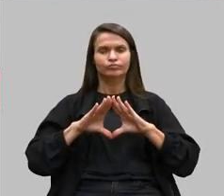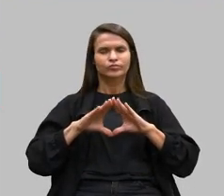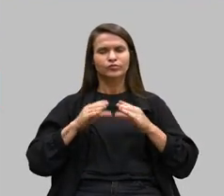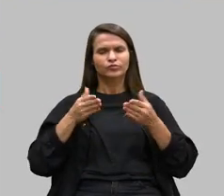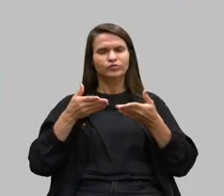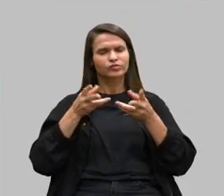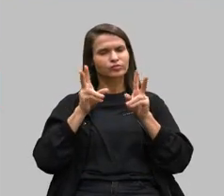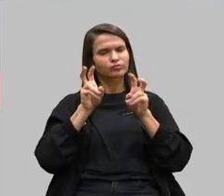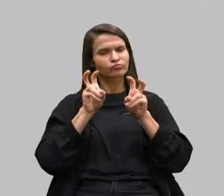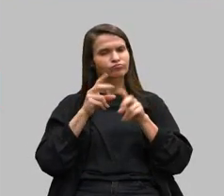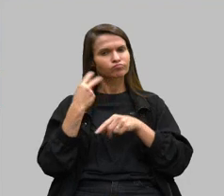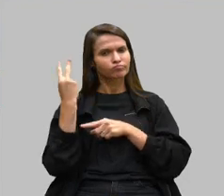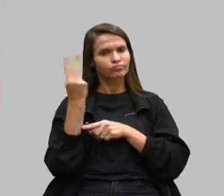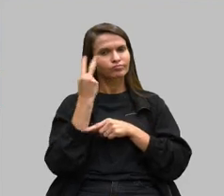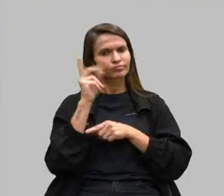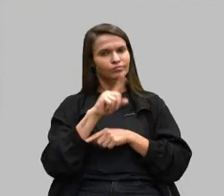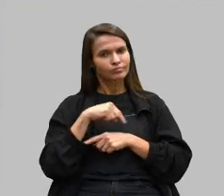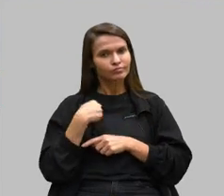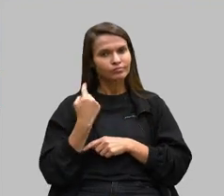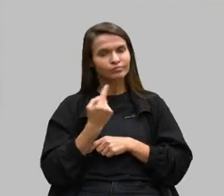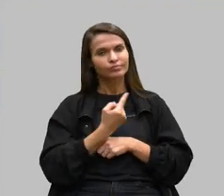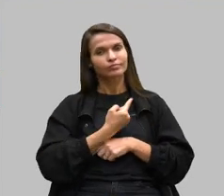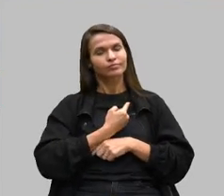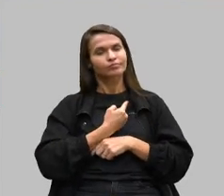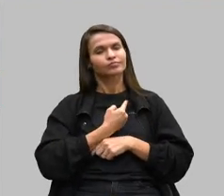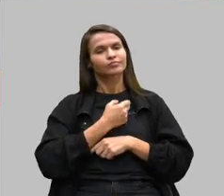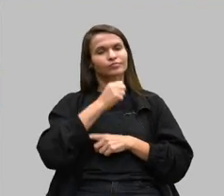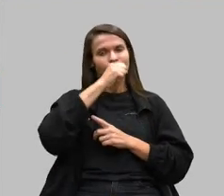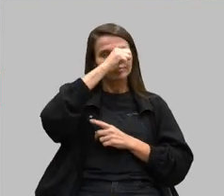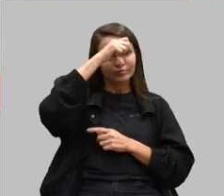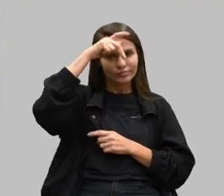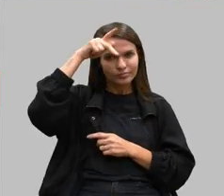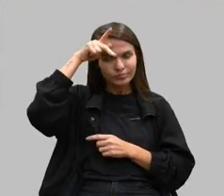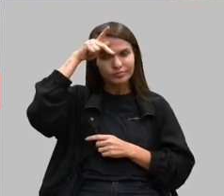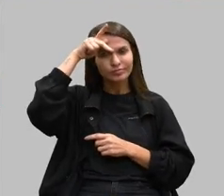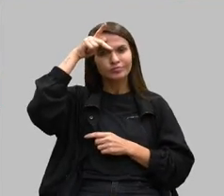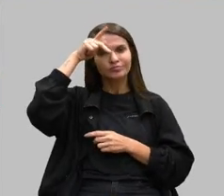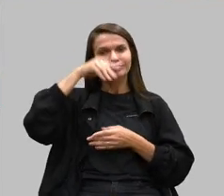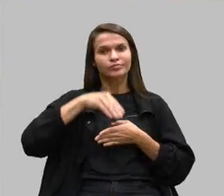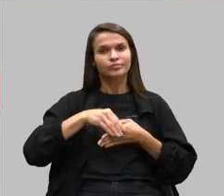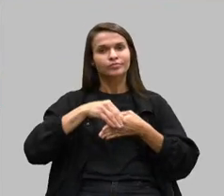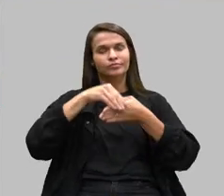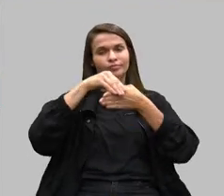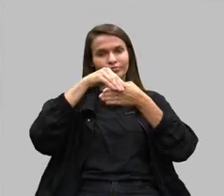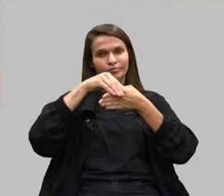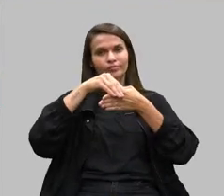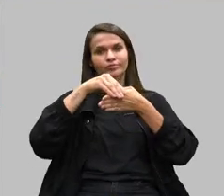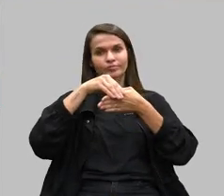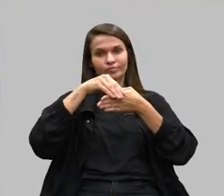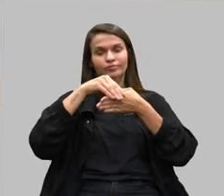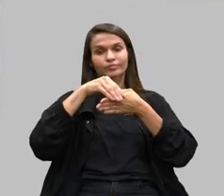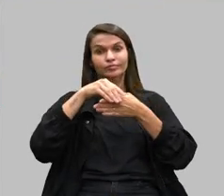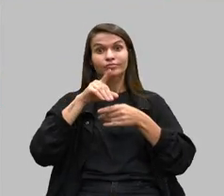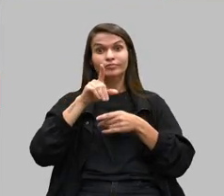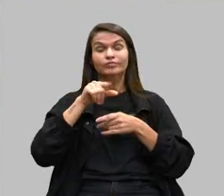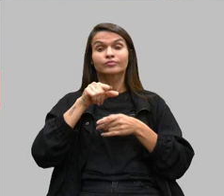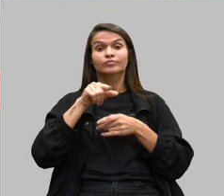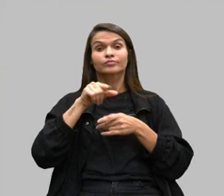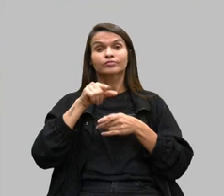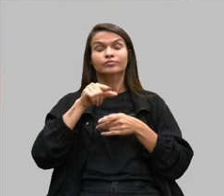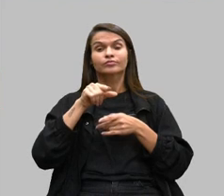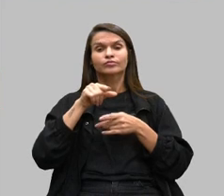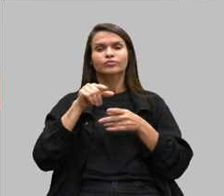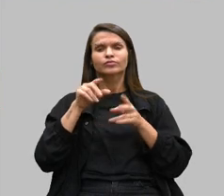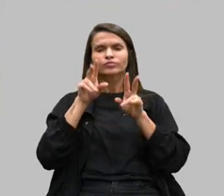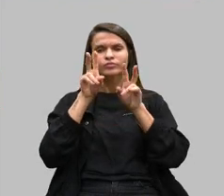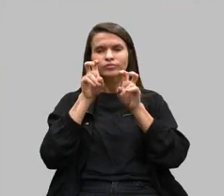tão caro para todos nós prefeitos lideranças que é a questão Ferroviária